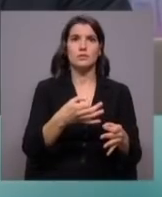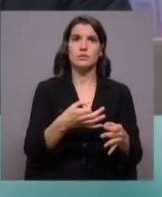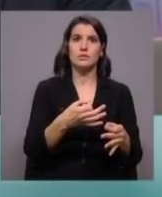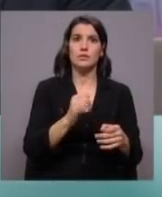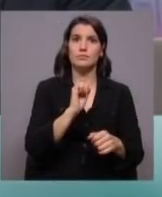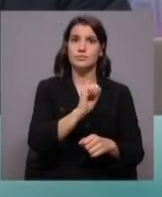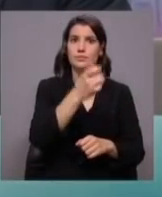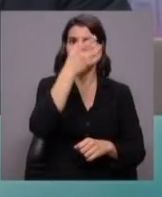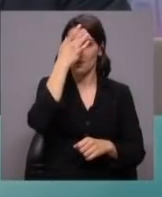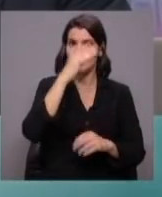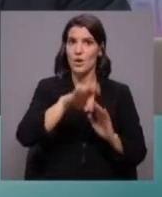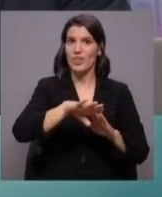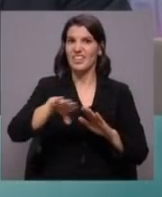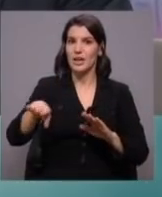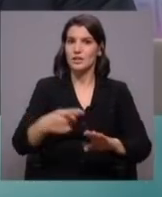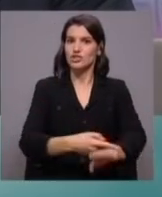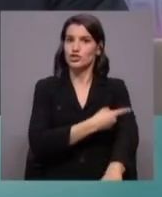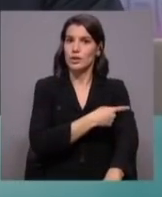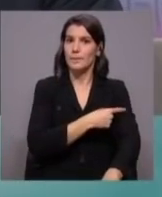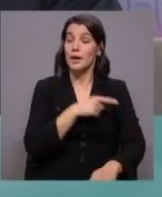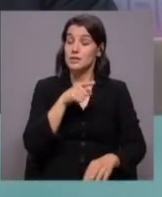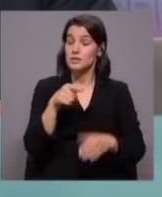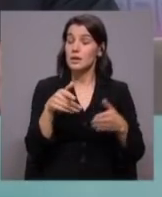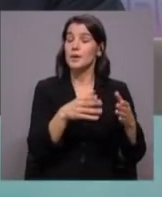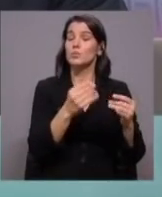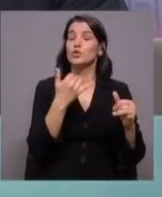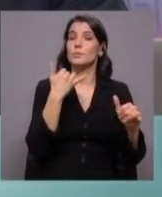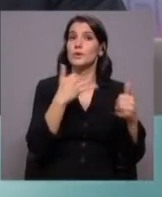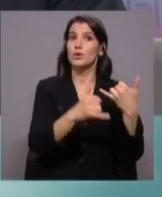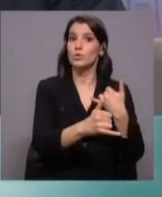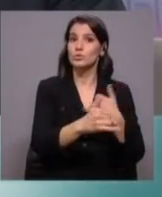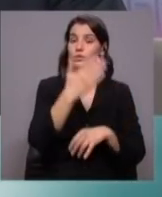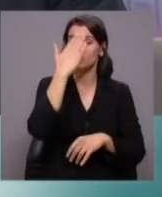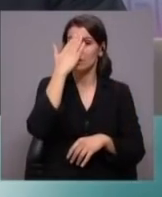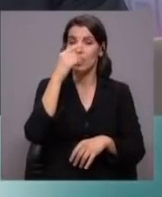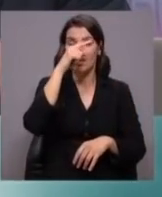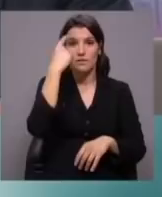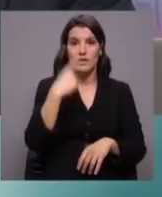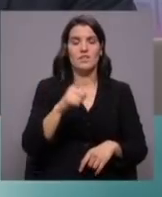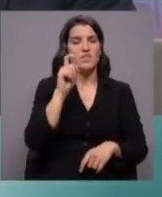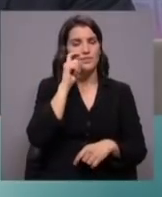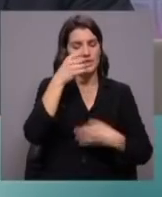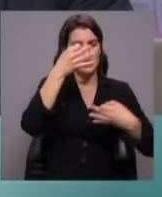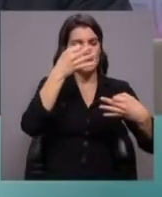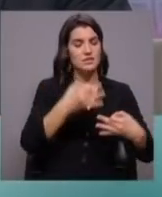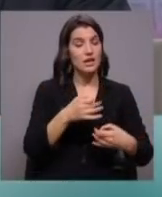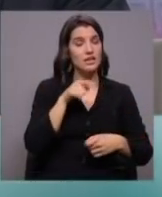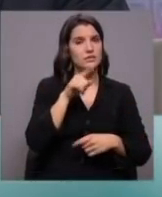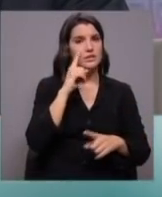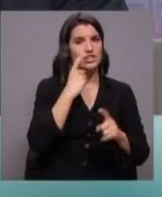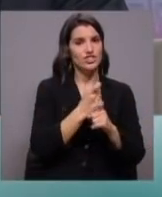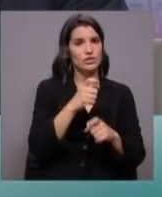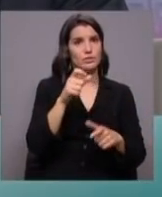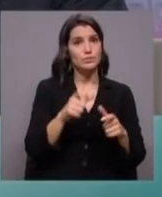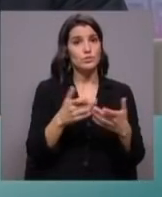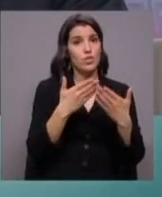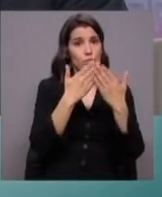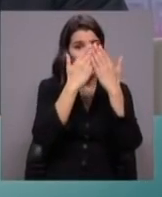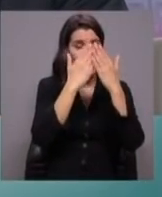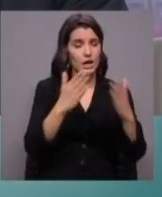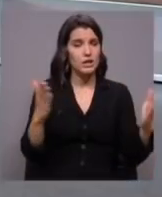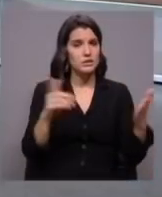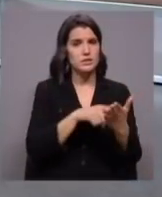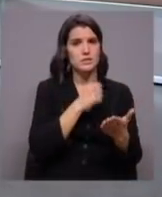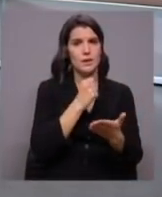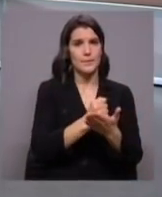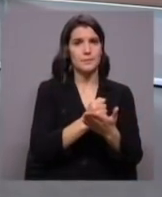extrema-direita. Acho que isso é mesmo um caminho muito perigoso. Hoje ficou claro às para vezes si, é difícil defender a decência, mas é isso que se exige aos democratas. Hoje ficou claro para si o que fará